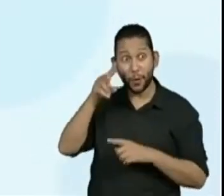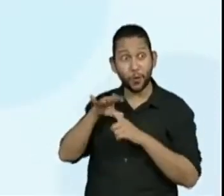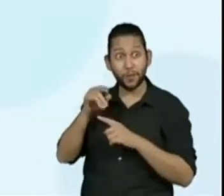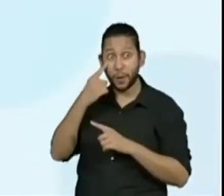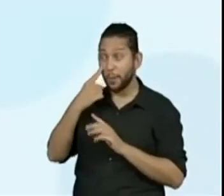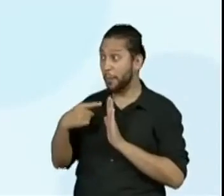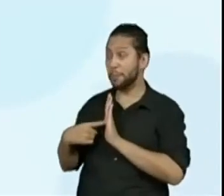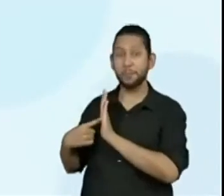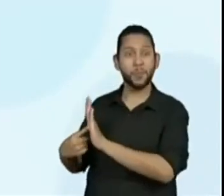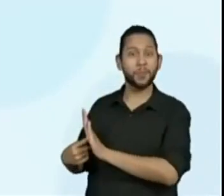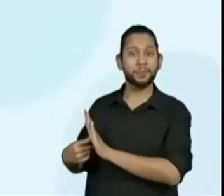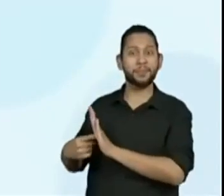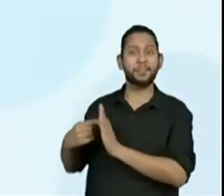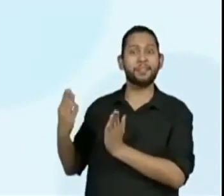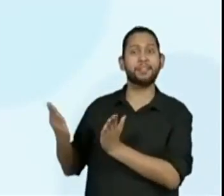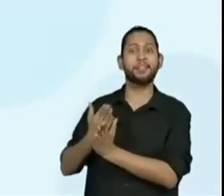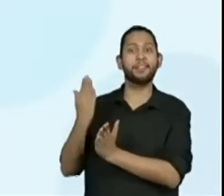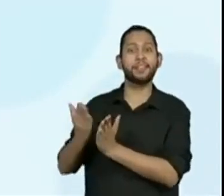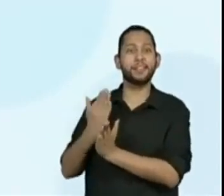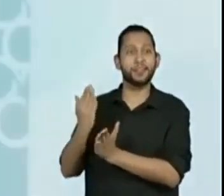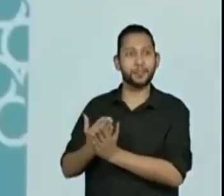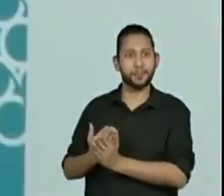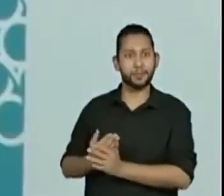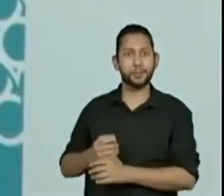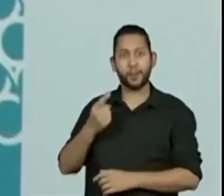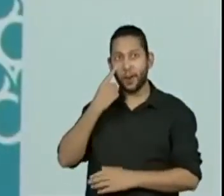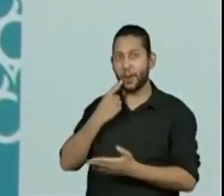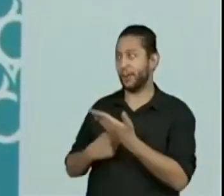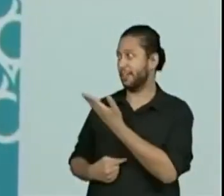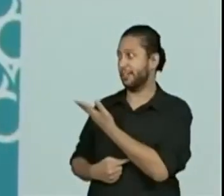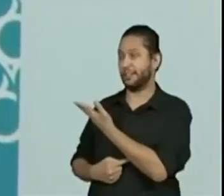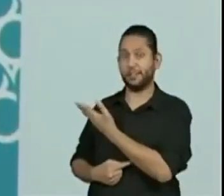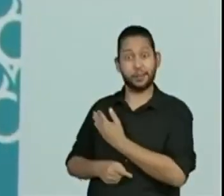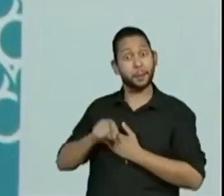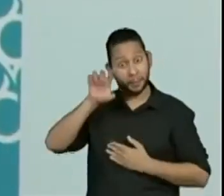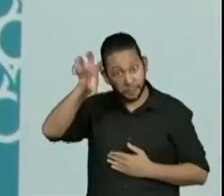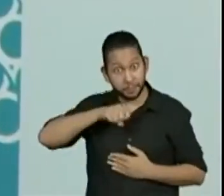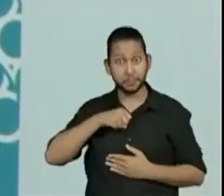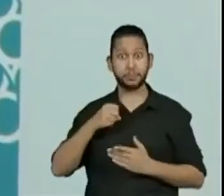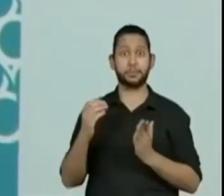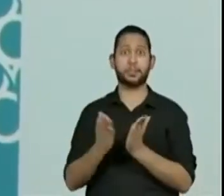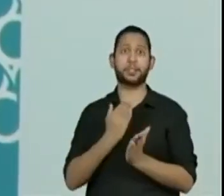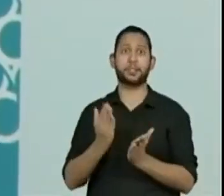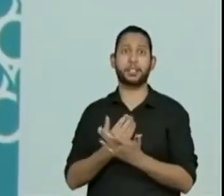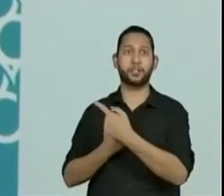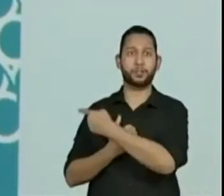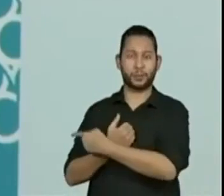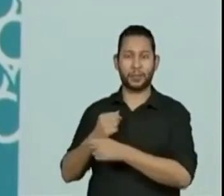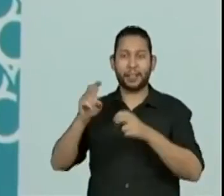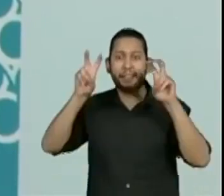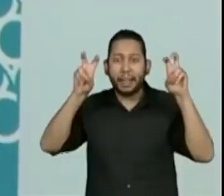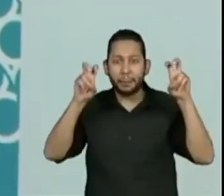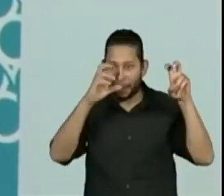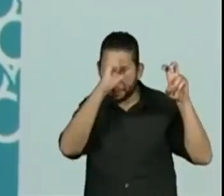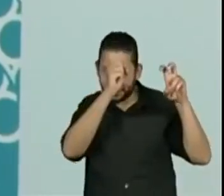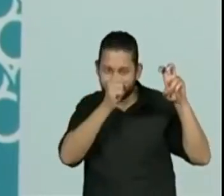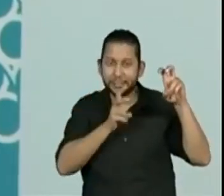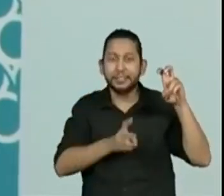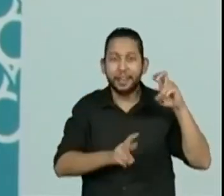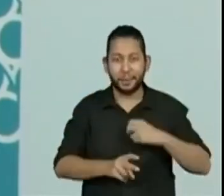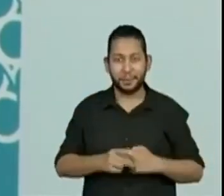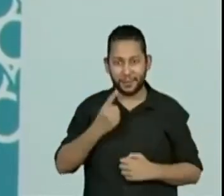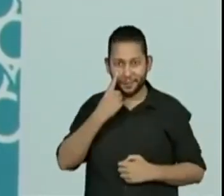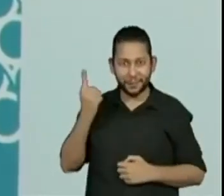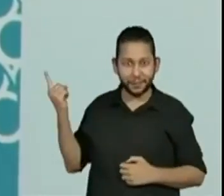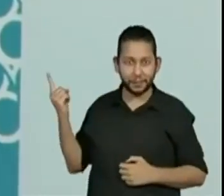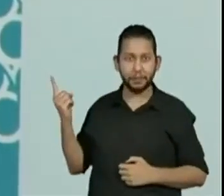capa. Quem já tem o material, já pode separar esse material aí, ó, que nós vamos começar a